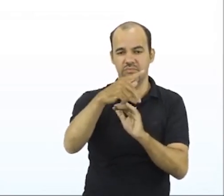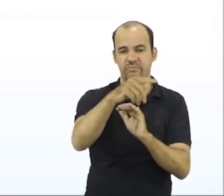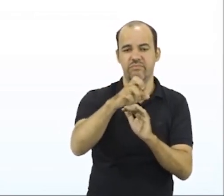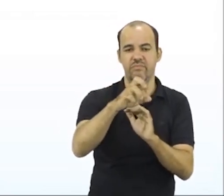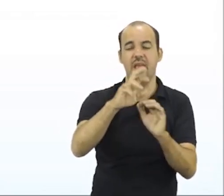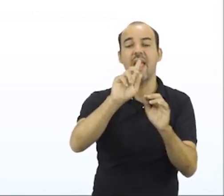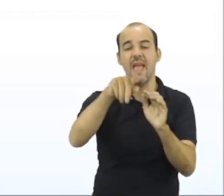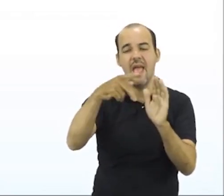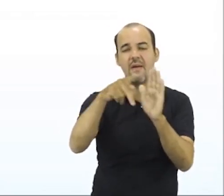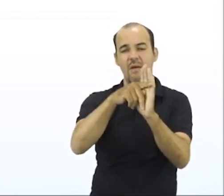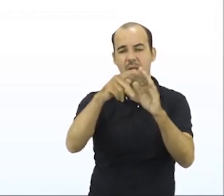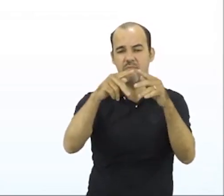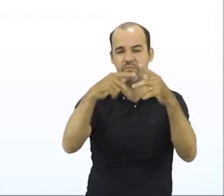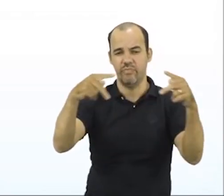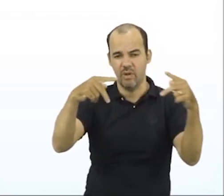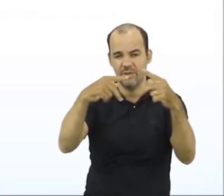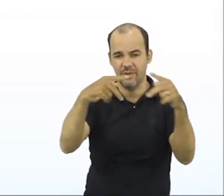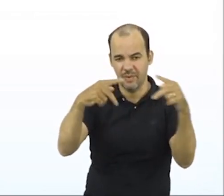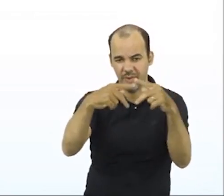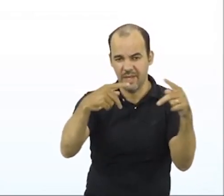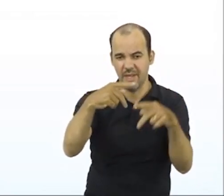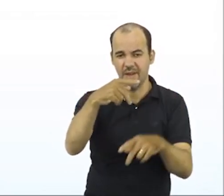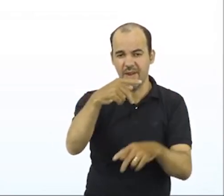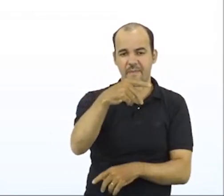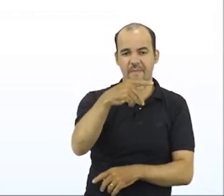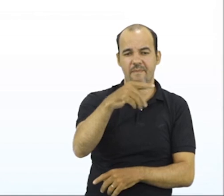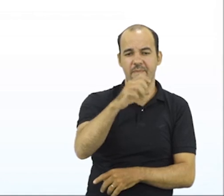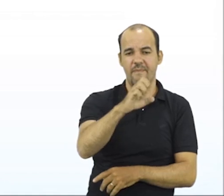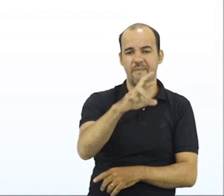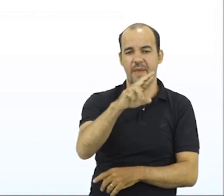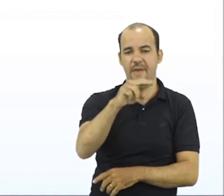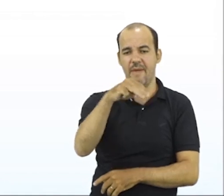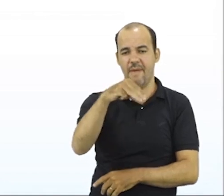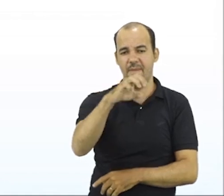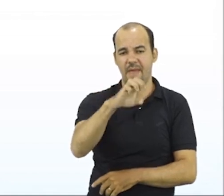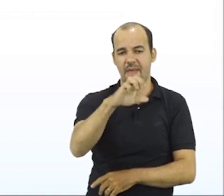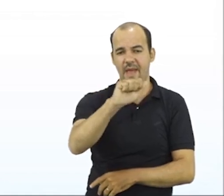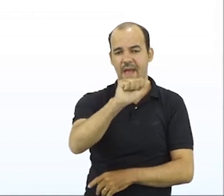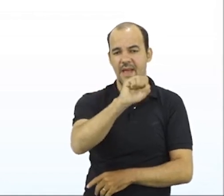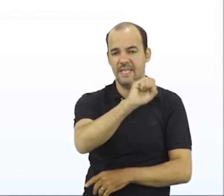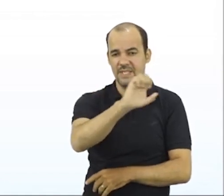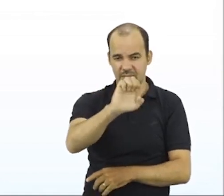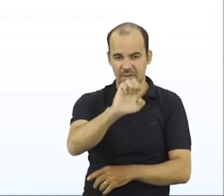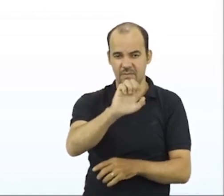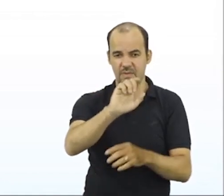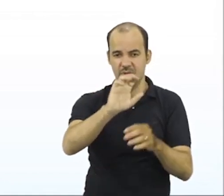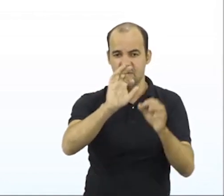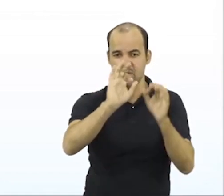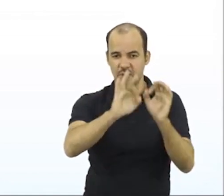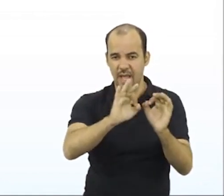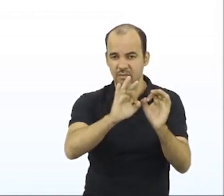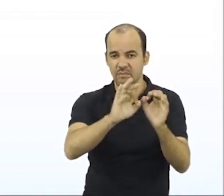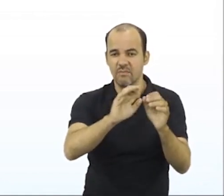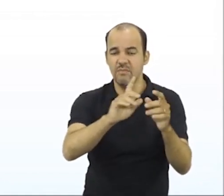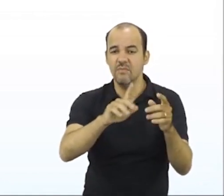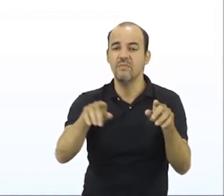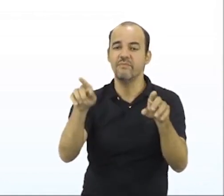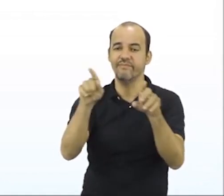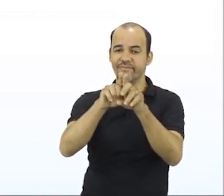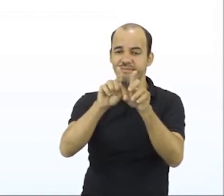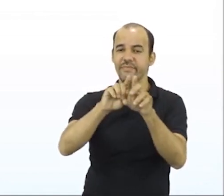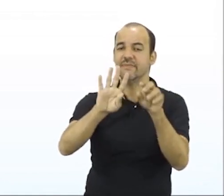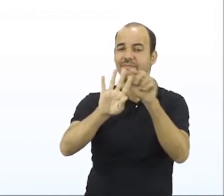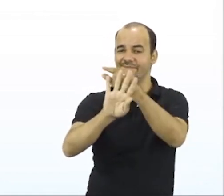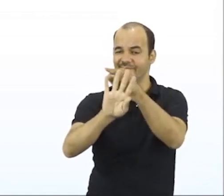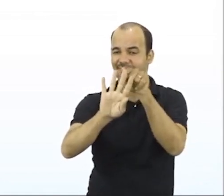Permease é uma proteína, tá? Aqui vai ser uma proteína permease, ó. E aqui vai ser uma proteína permease.